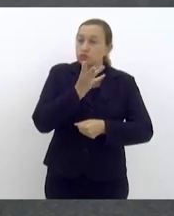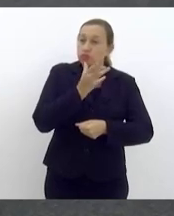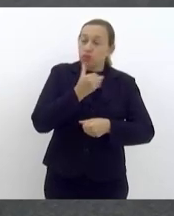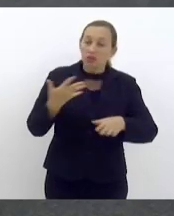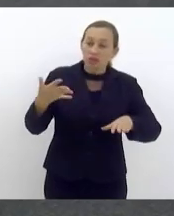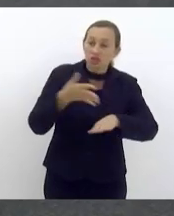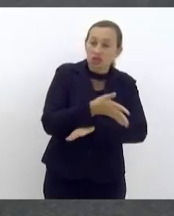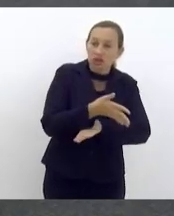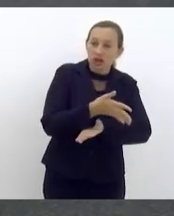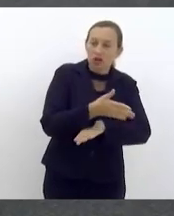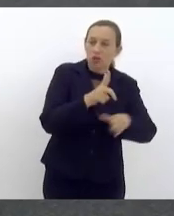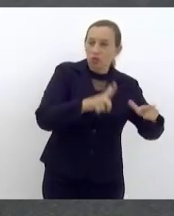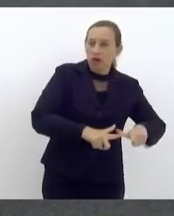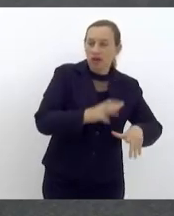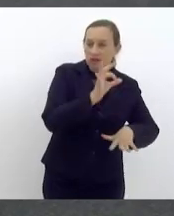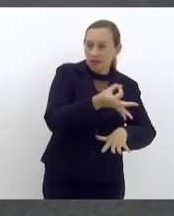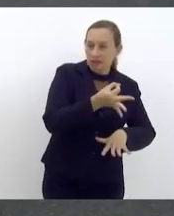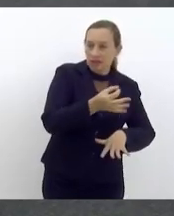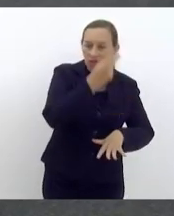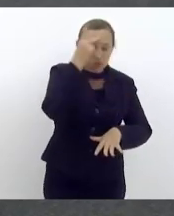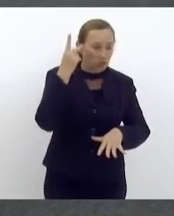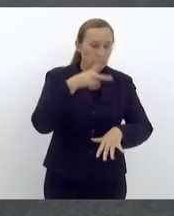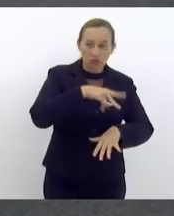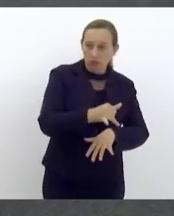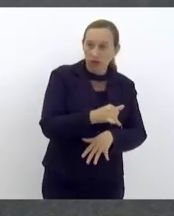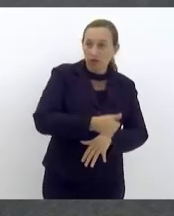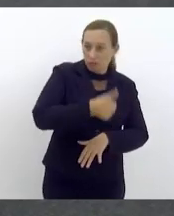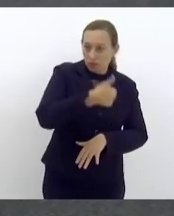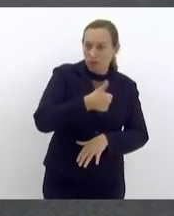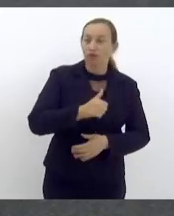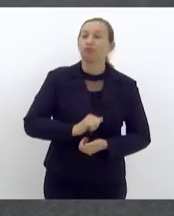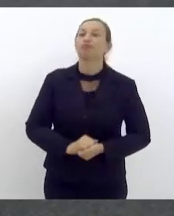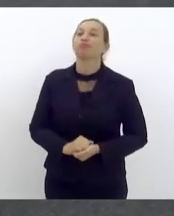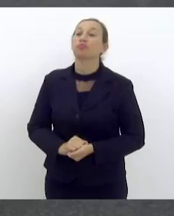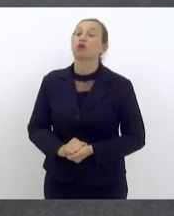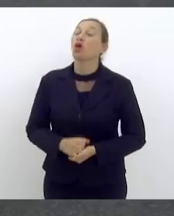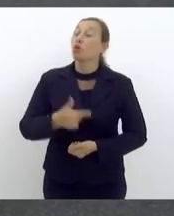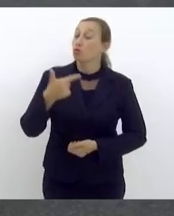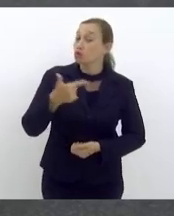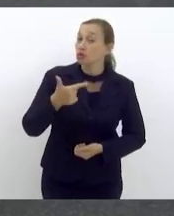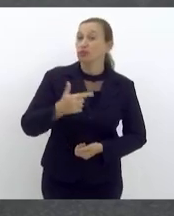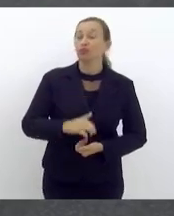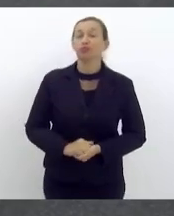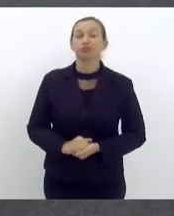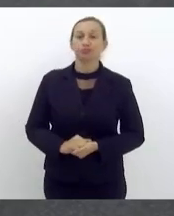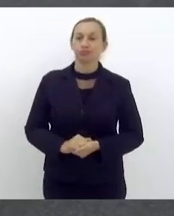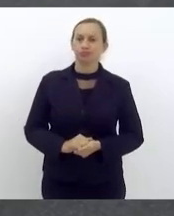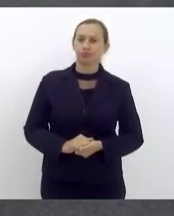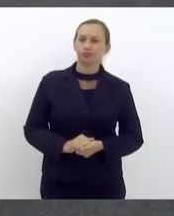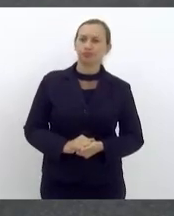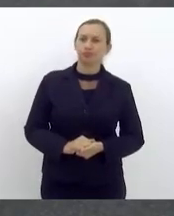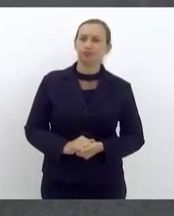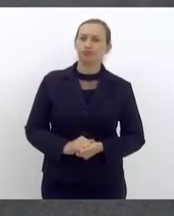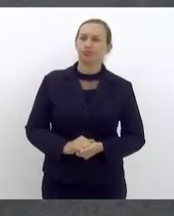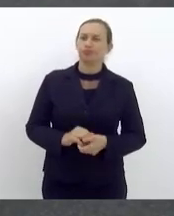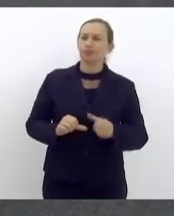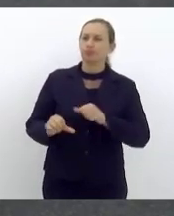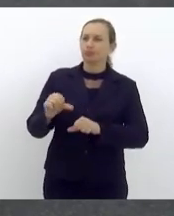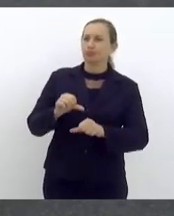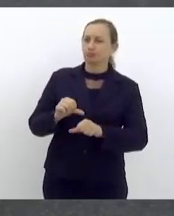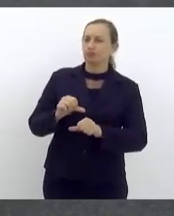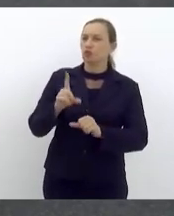o destino aonde as pessoas irão Esse é o primeiro aspecto segundo o aspecto há uma contradição